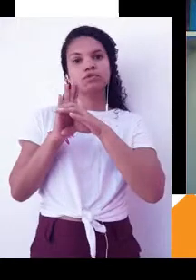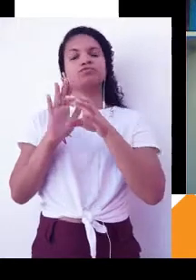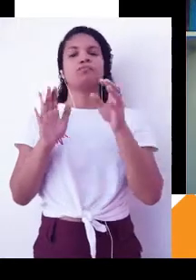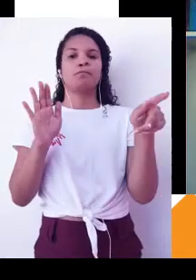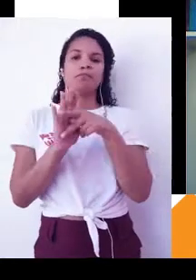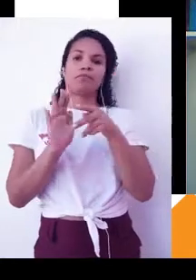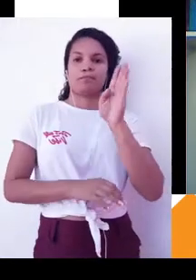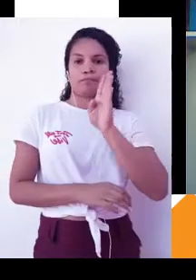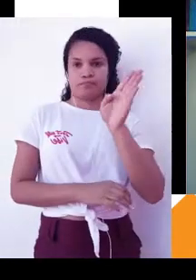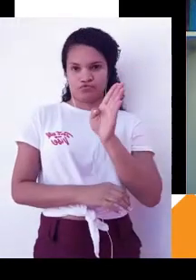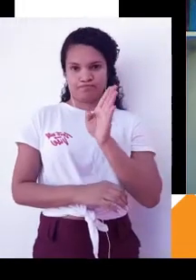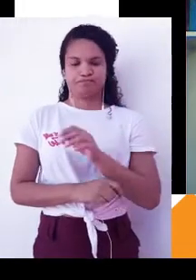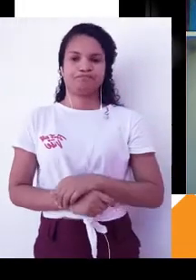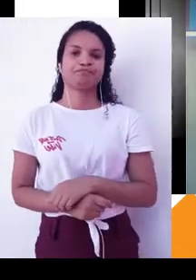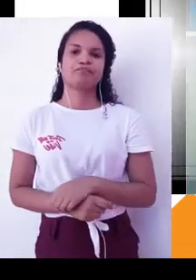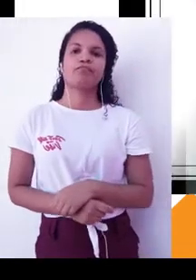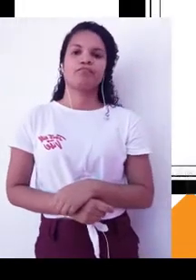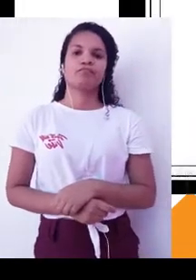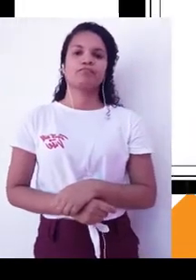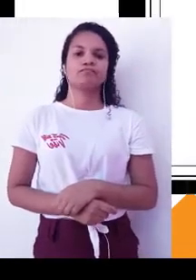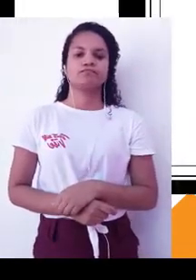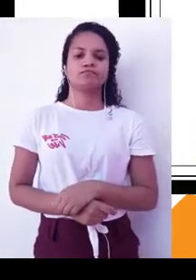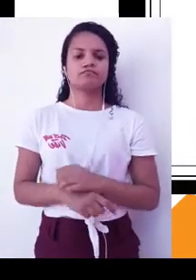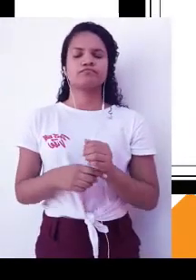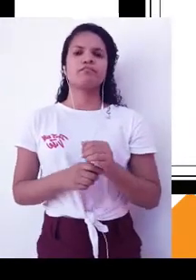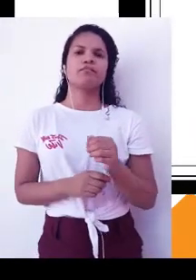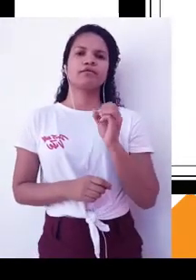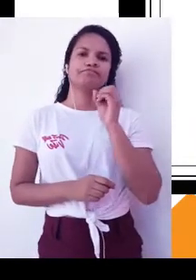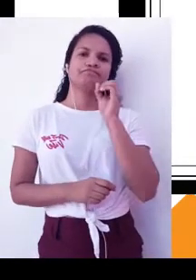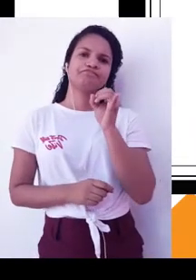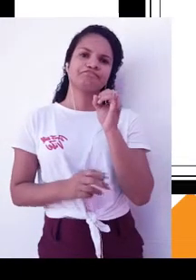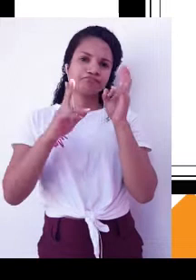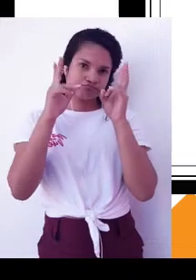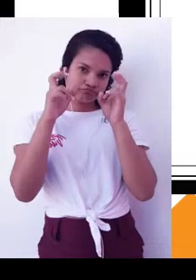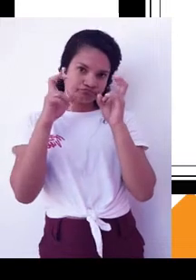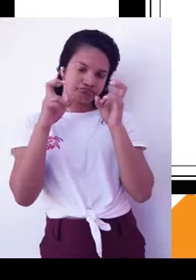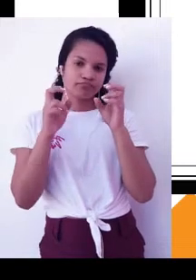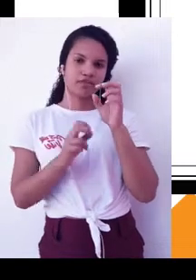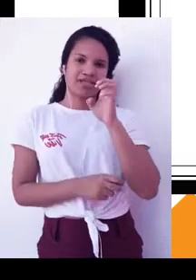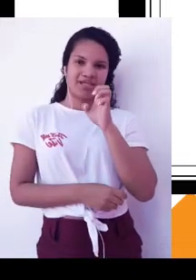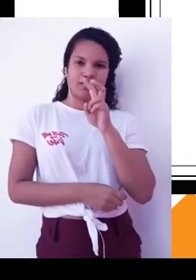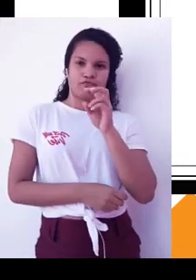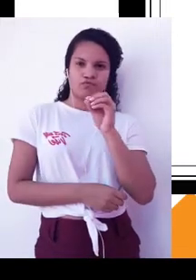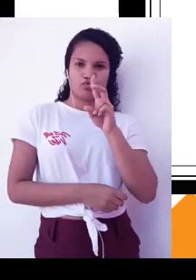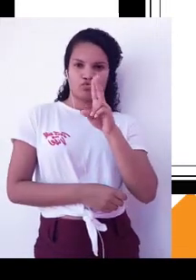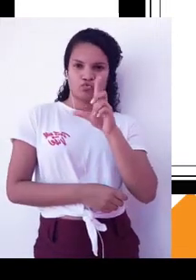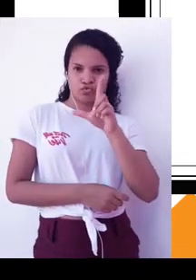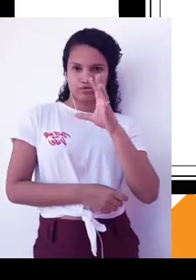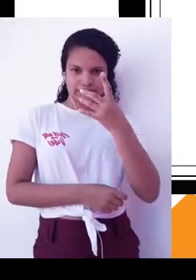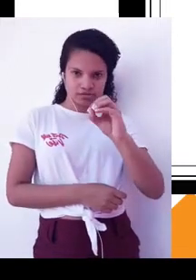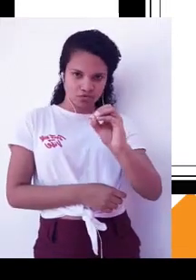os conceitos dessa disciplina. Vamos lá. Quando nós falamos em evolução,